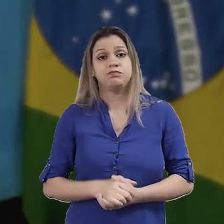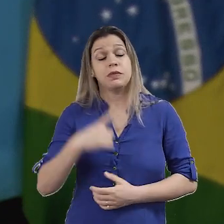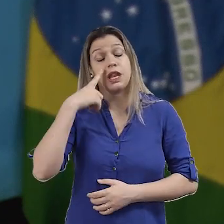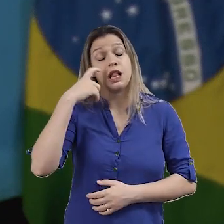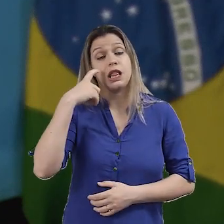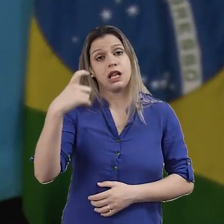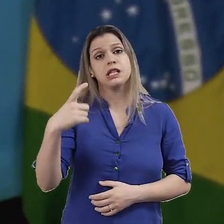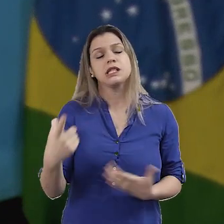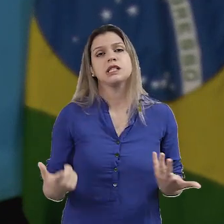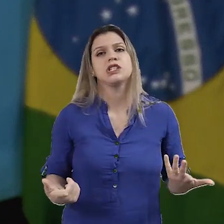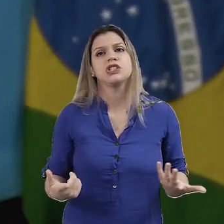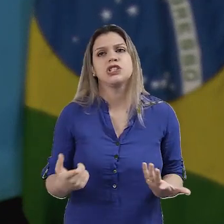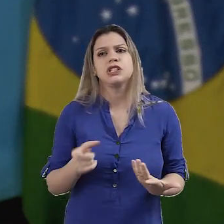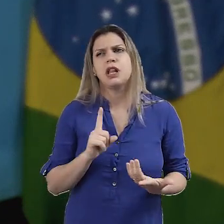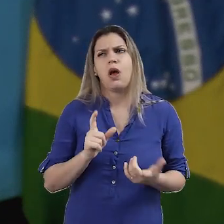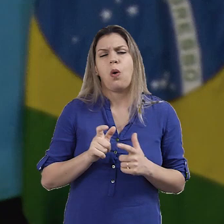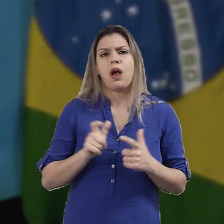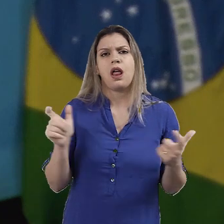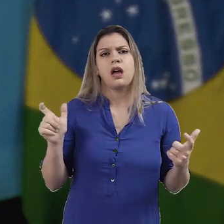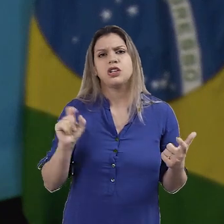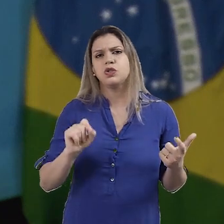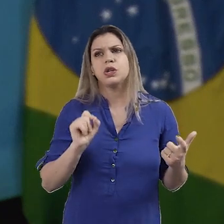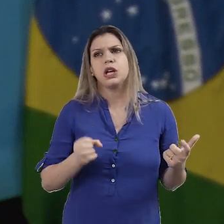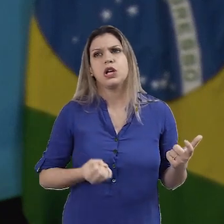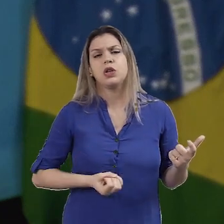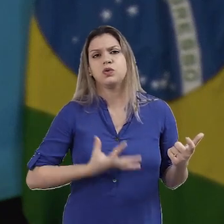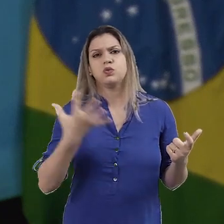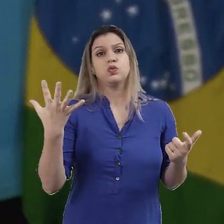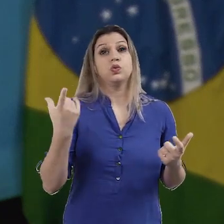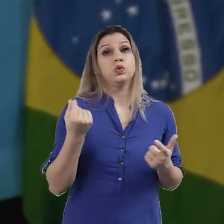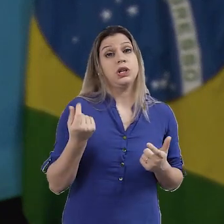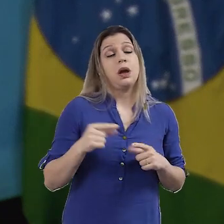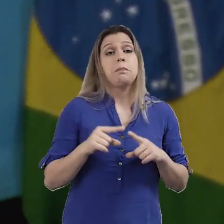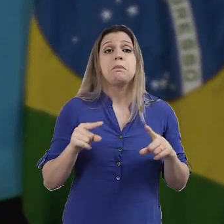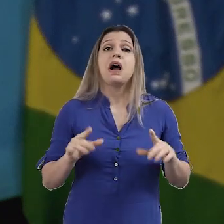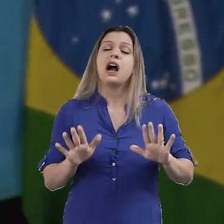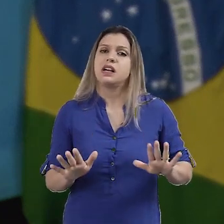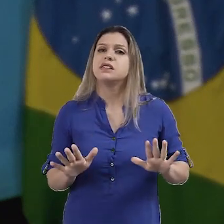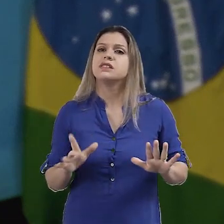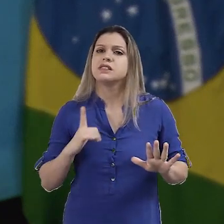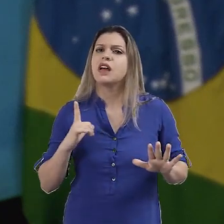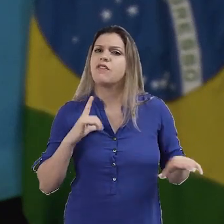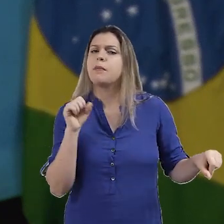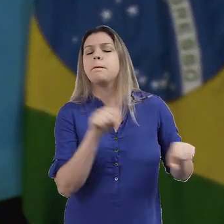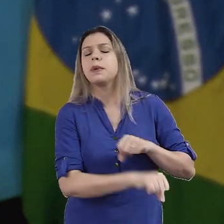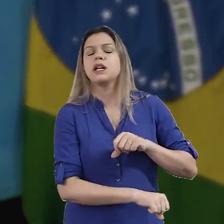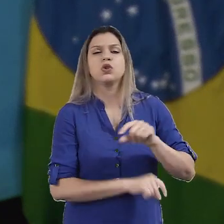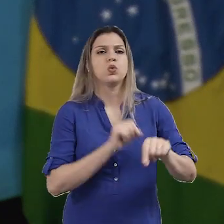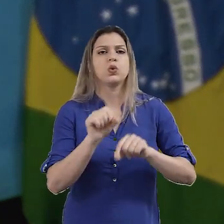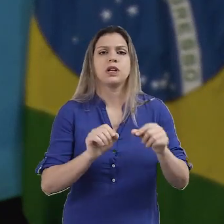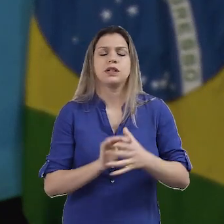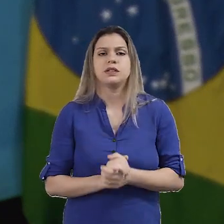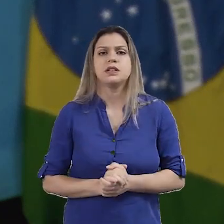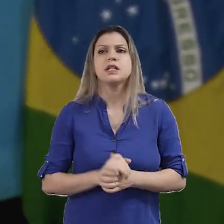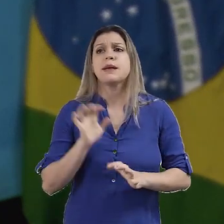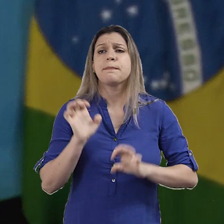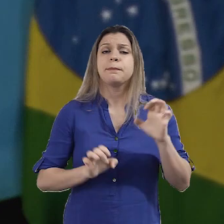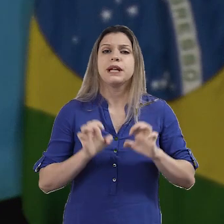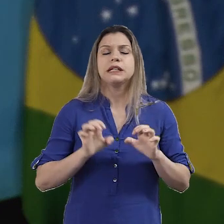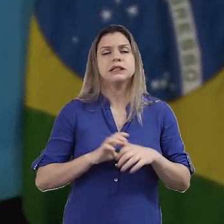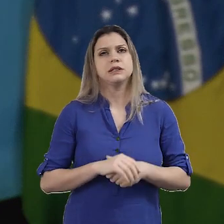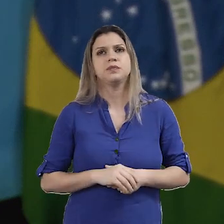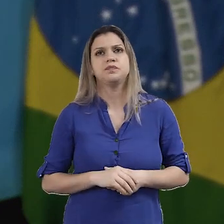bem interessante para nós, que não envolveu grande quantidade de dinheiro, mas causou muito prejuízo, era